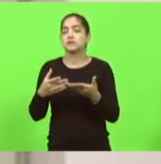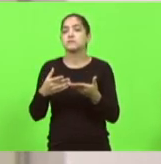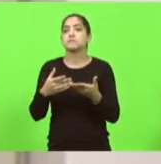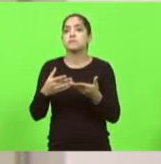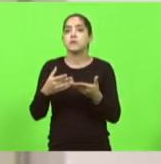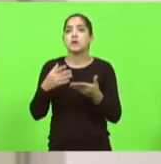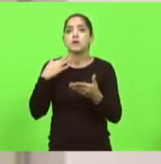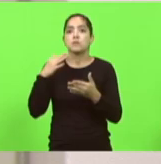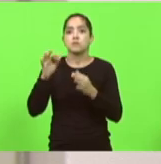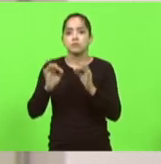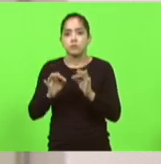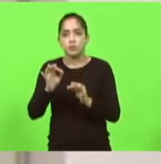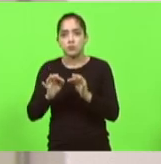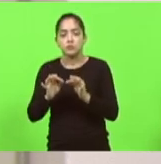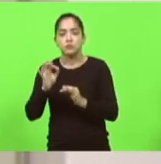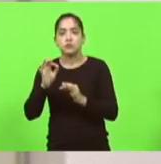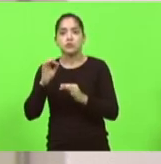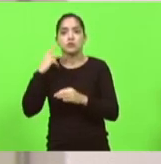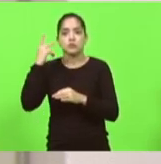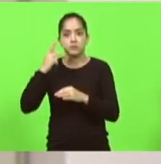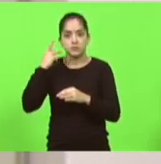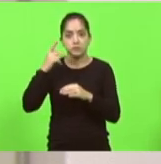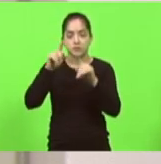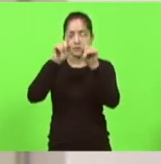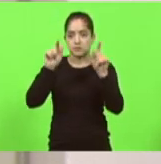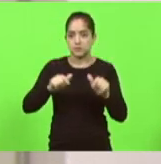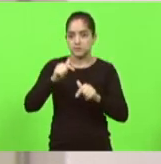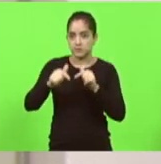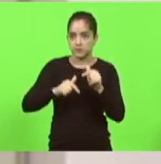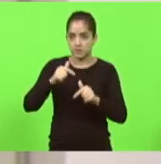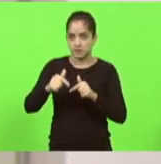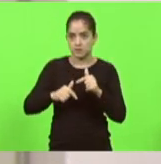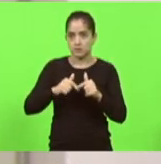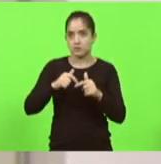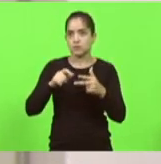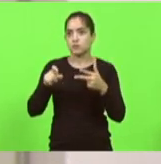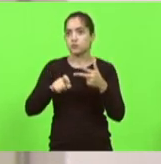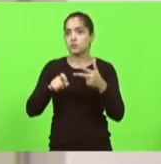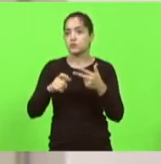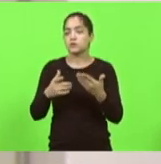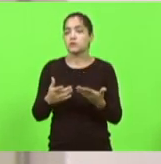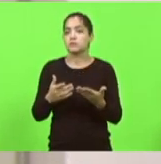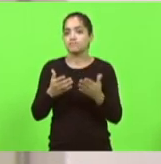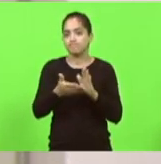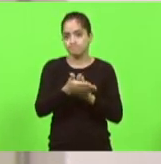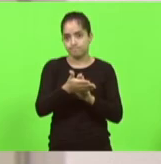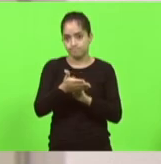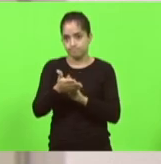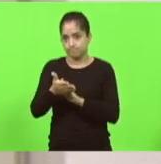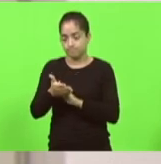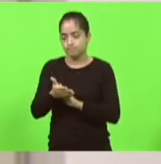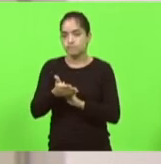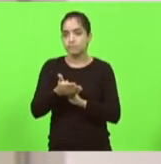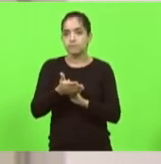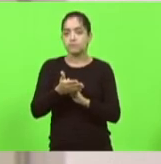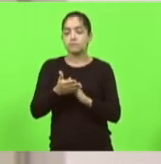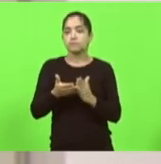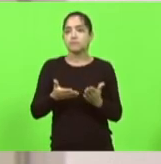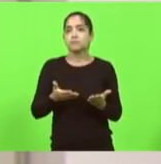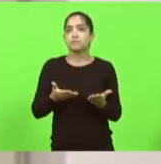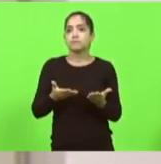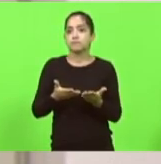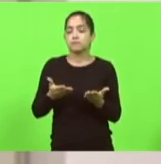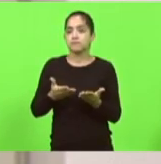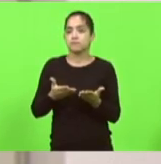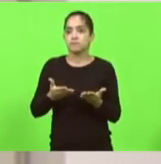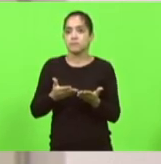nossos promotores e os nossos servidores, né, do Poder Judiciário. Então, parabéns. Eu recebi essa